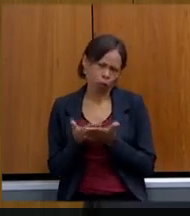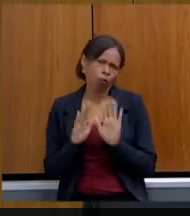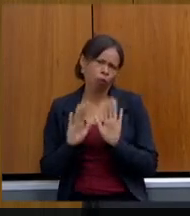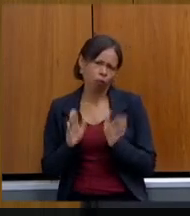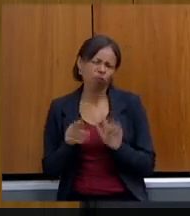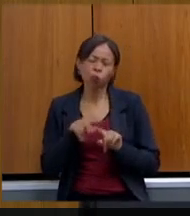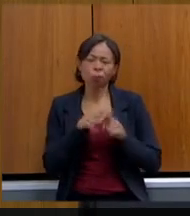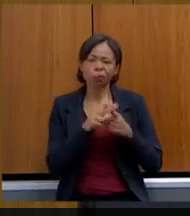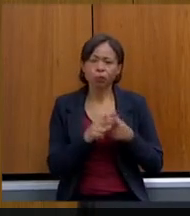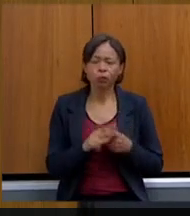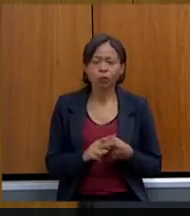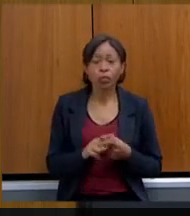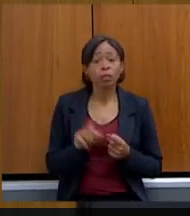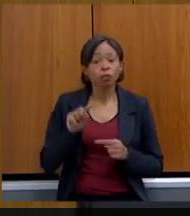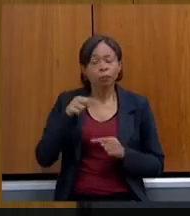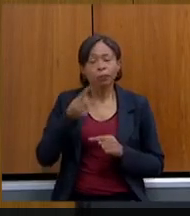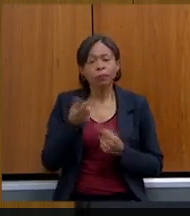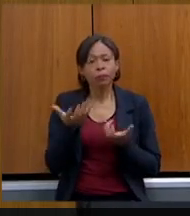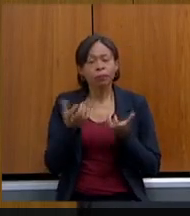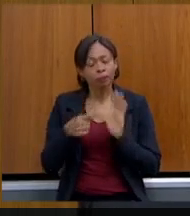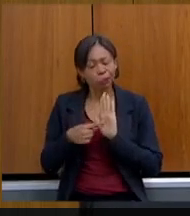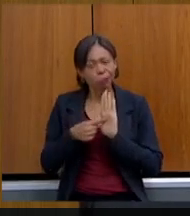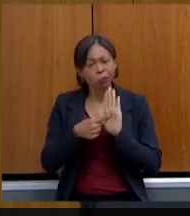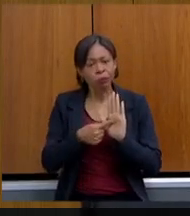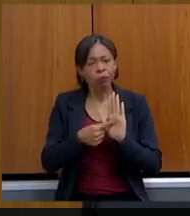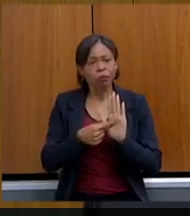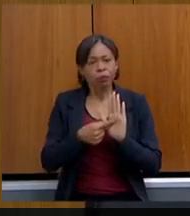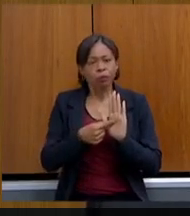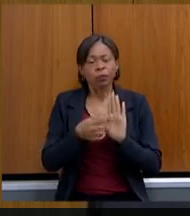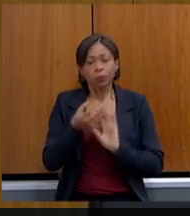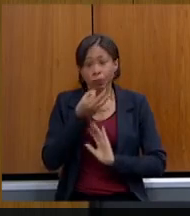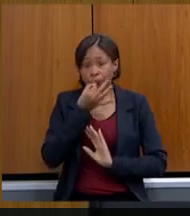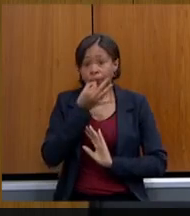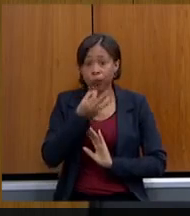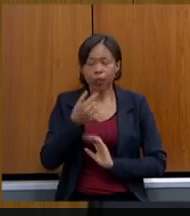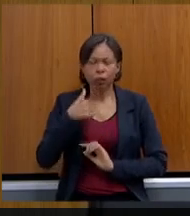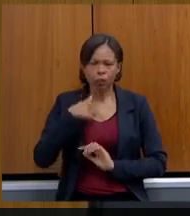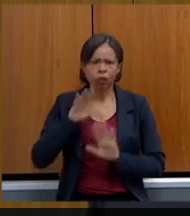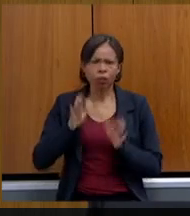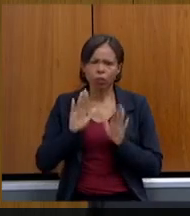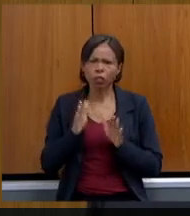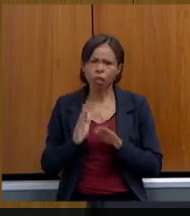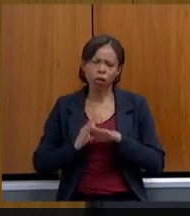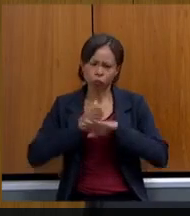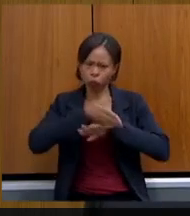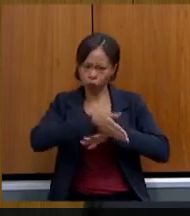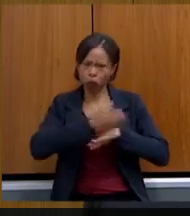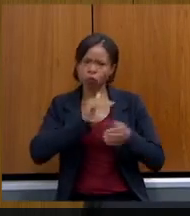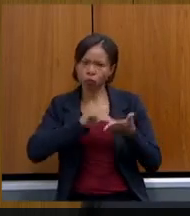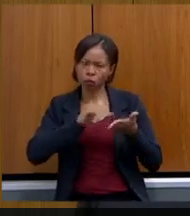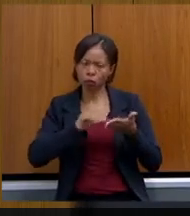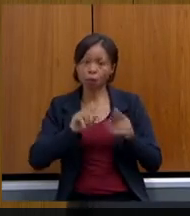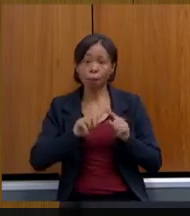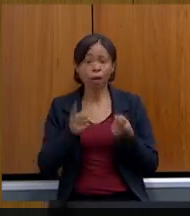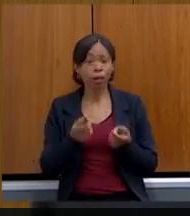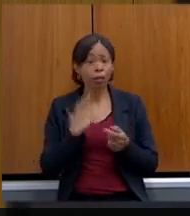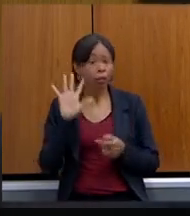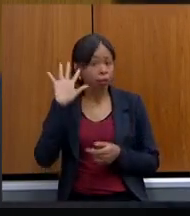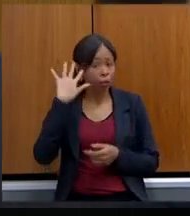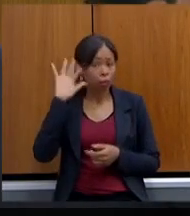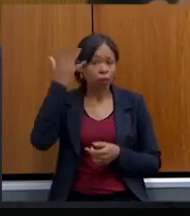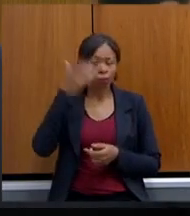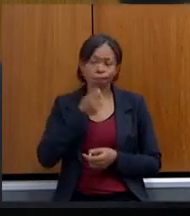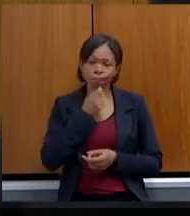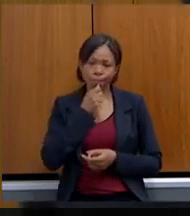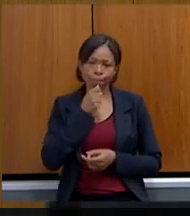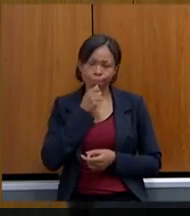um no momento na secretaria apresentar essa sugestões para que a gente eu já tive até lá né especificamente mas ainda não foi resolvido e é